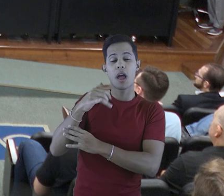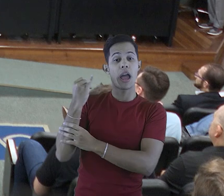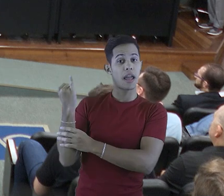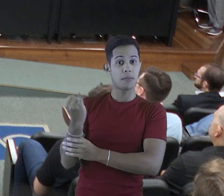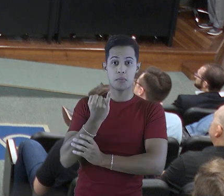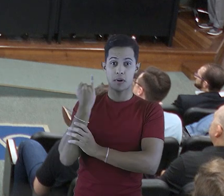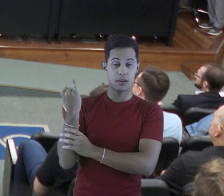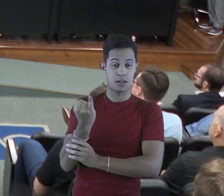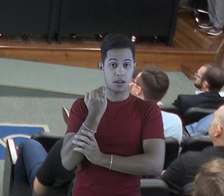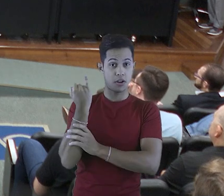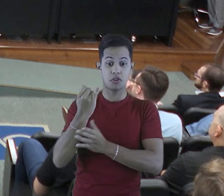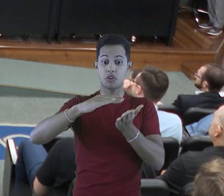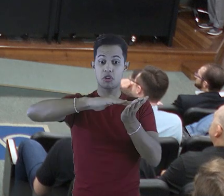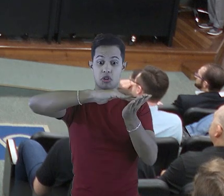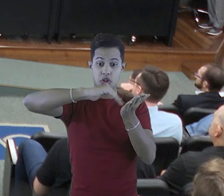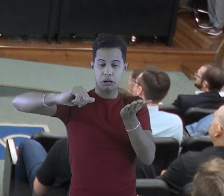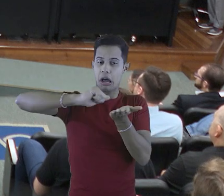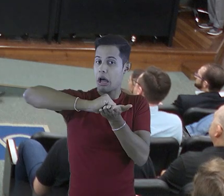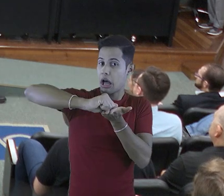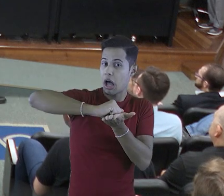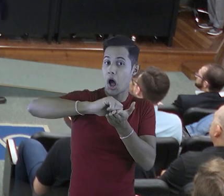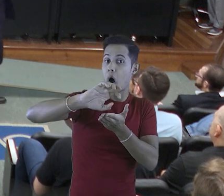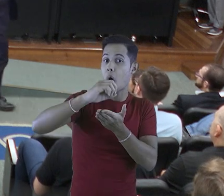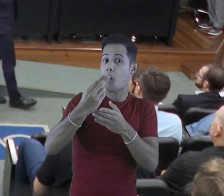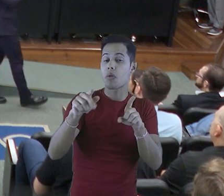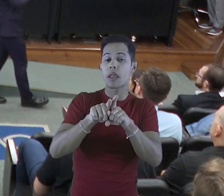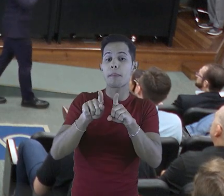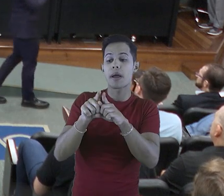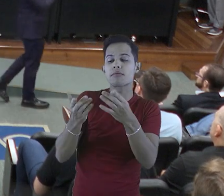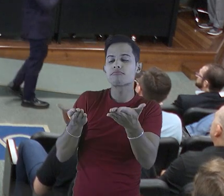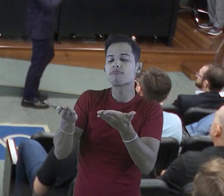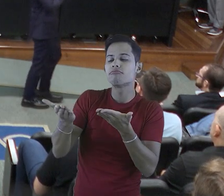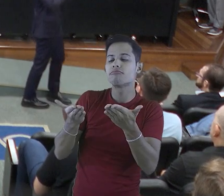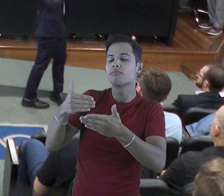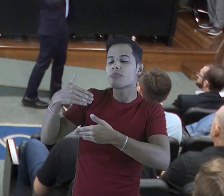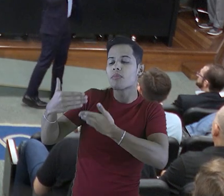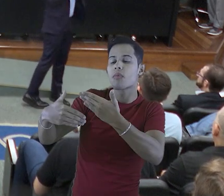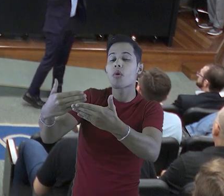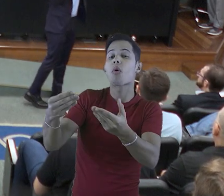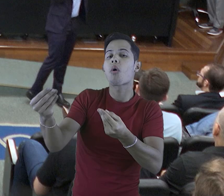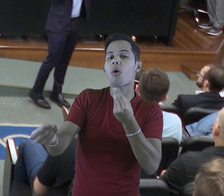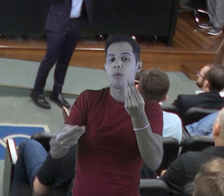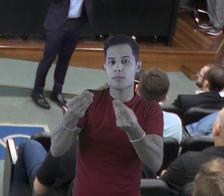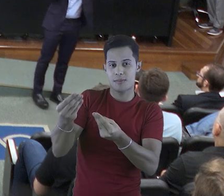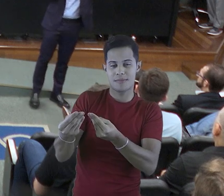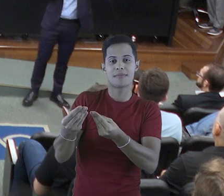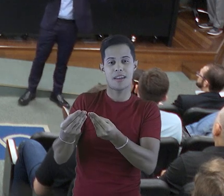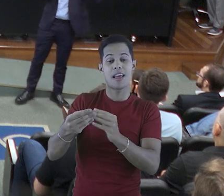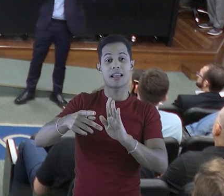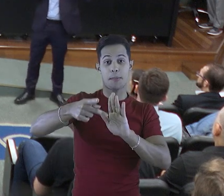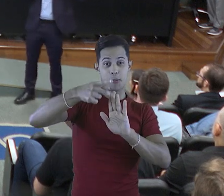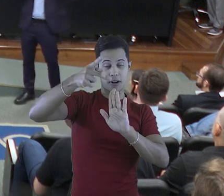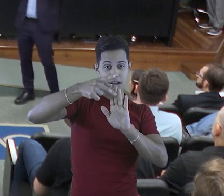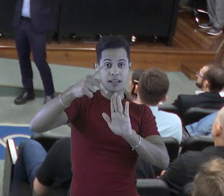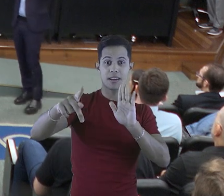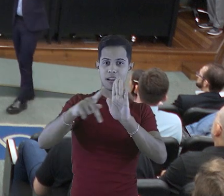o descarte ou o tratamento que vai ser dado em relação aos dados coletados lá na portaria,